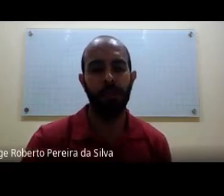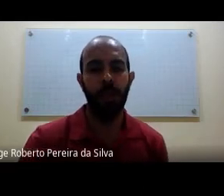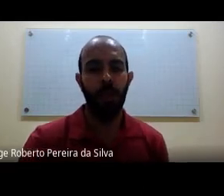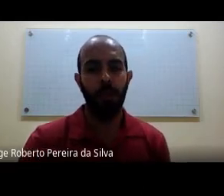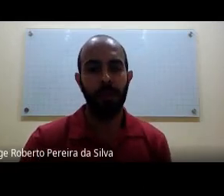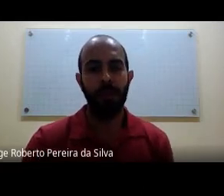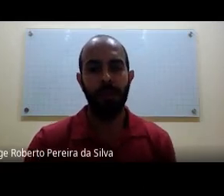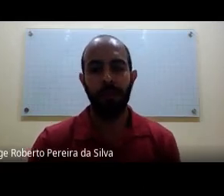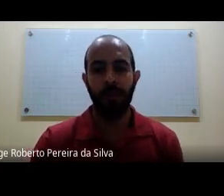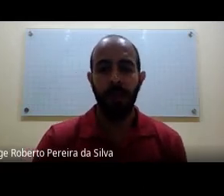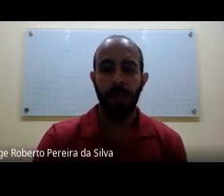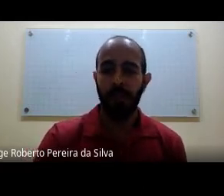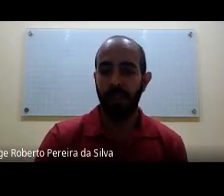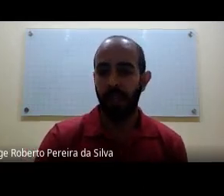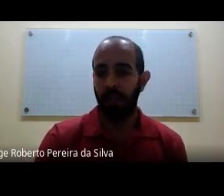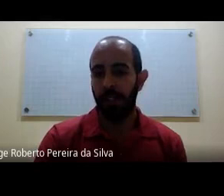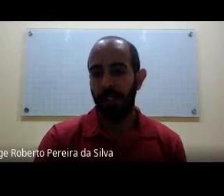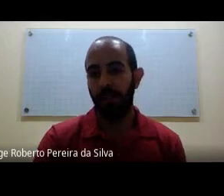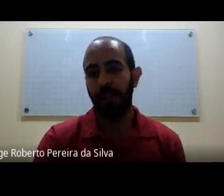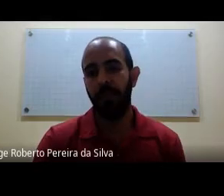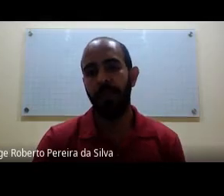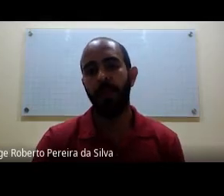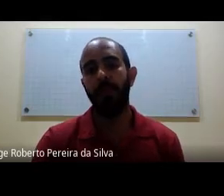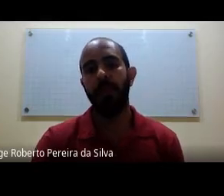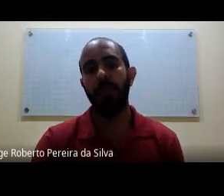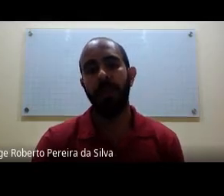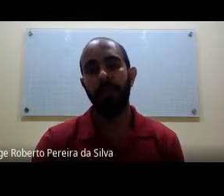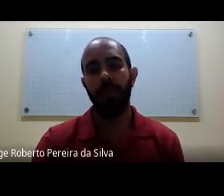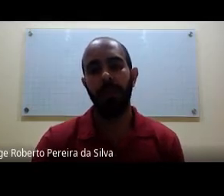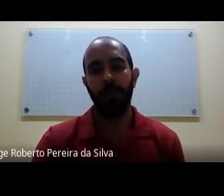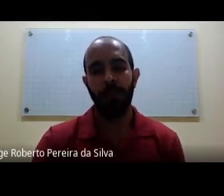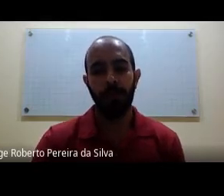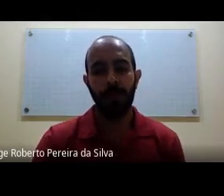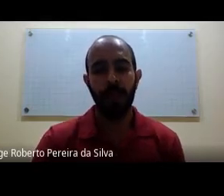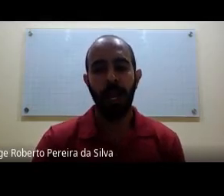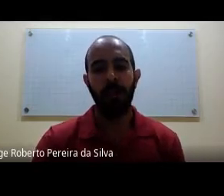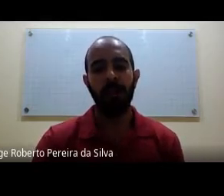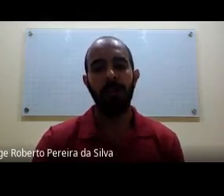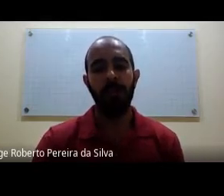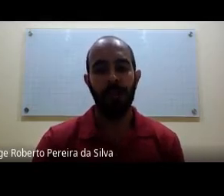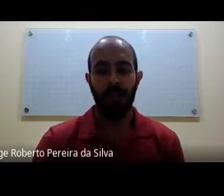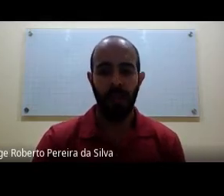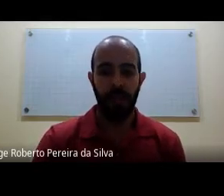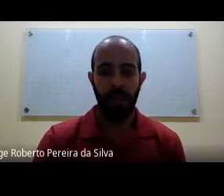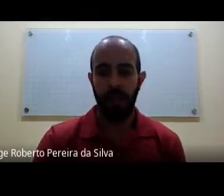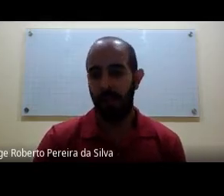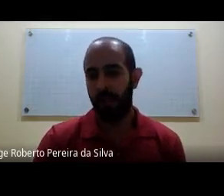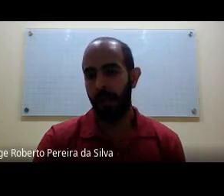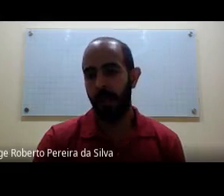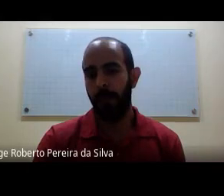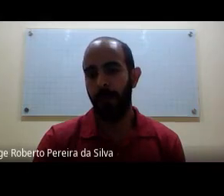Y positivo. Já, se a gente for observar essa outra lateral aqui, a nossa força,